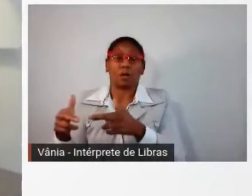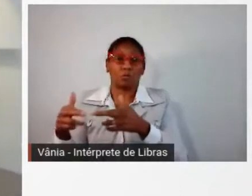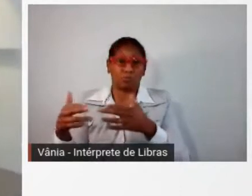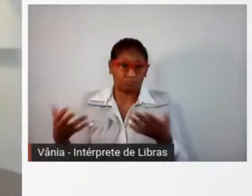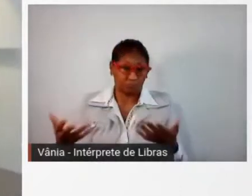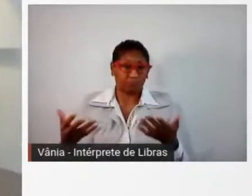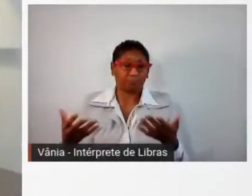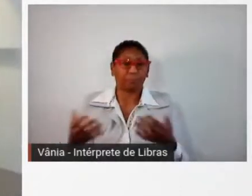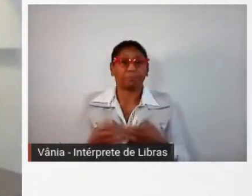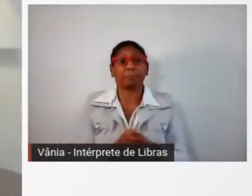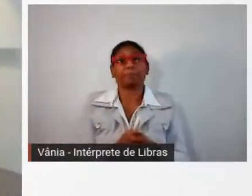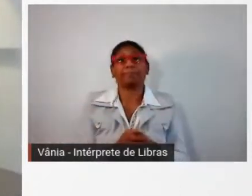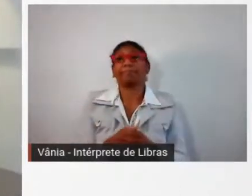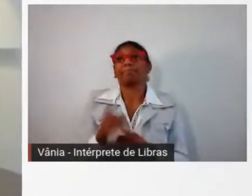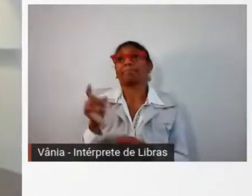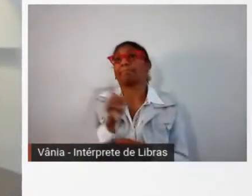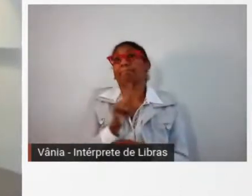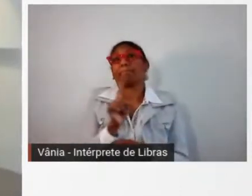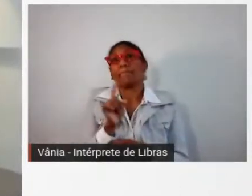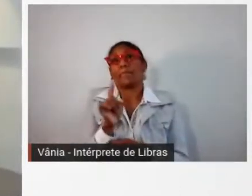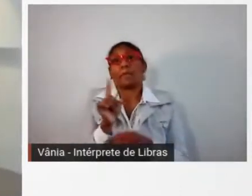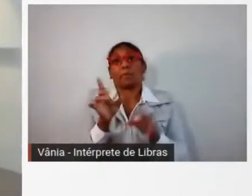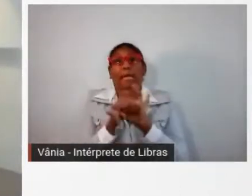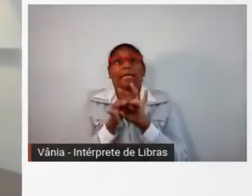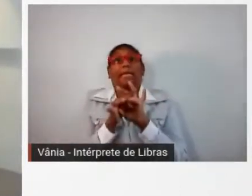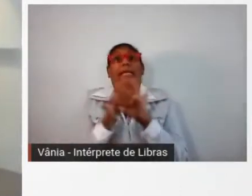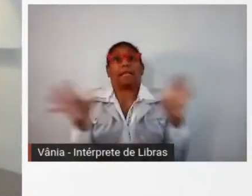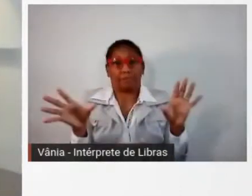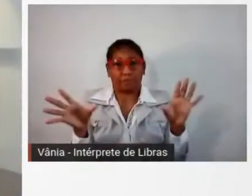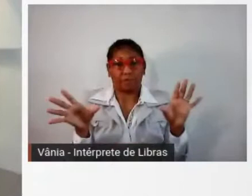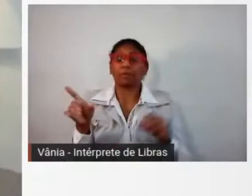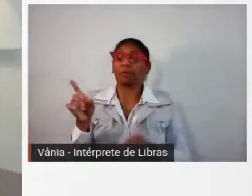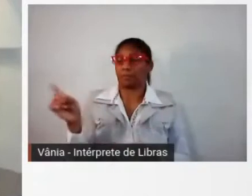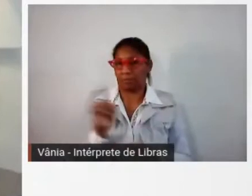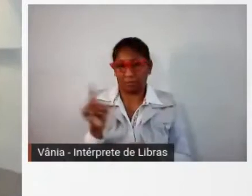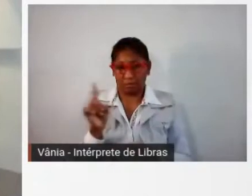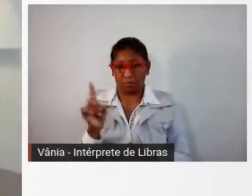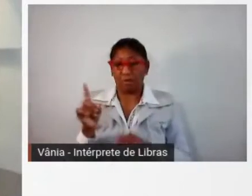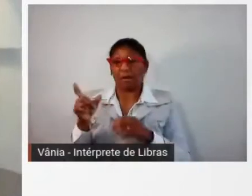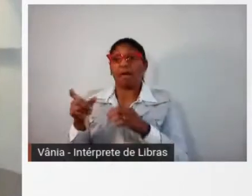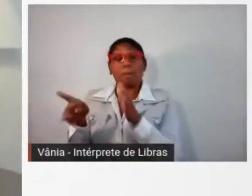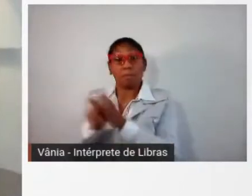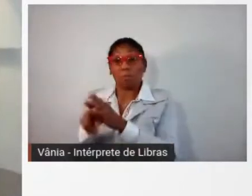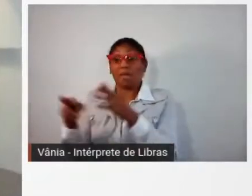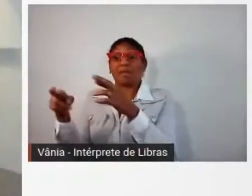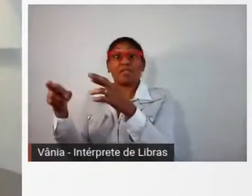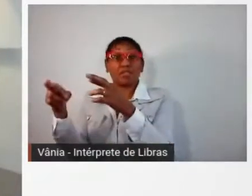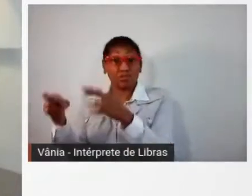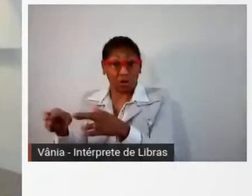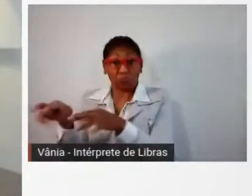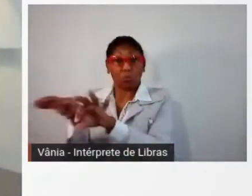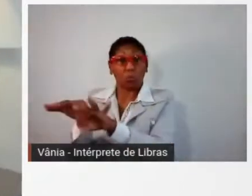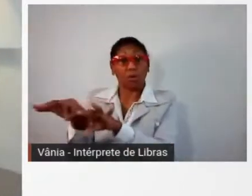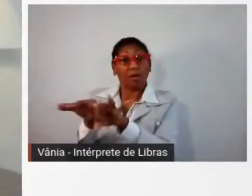ou seja, não é liberação para se fazer o que quiser. É a liberação para que a região, de forma organizada, com o seu